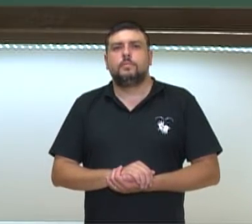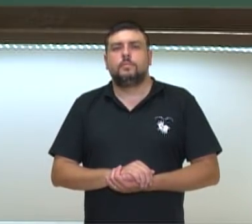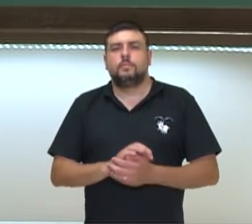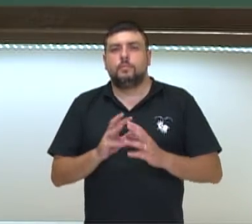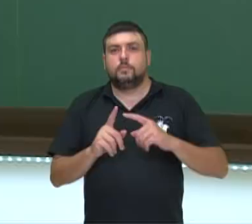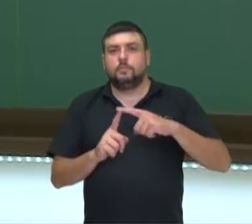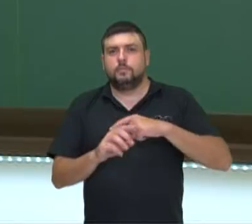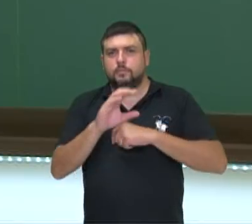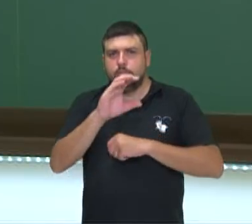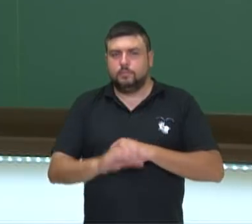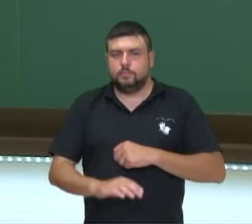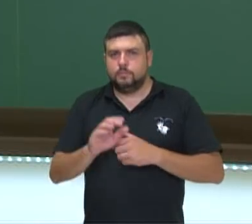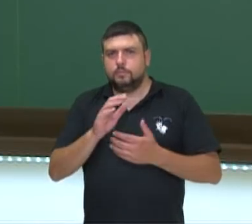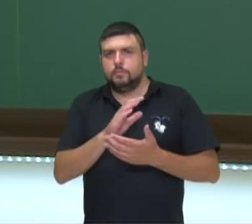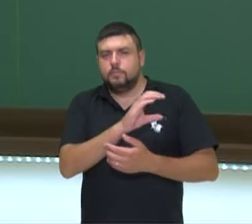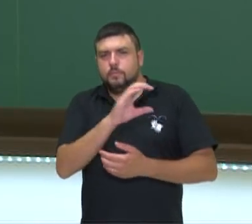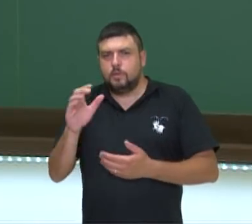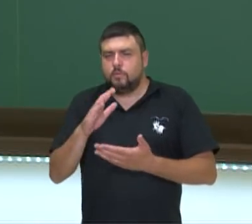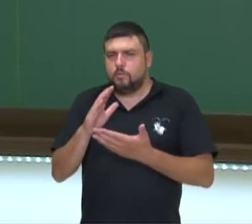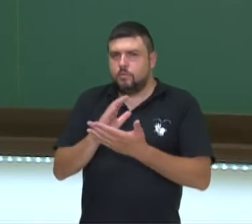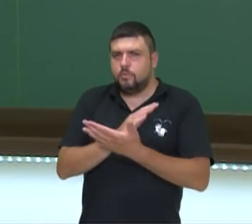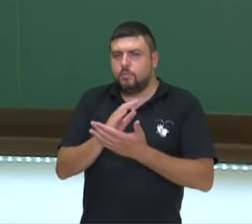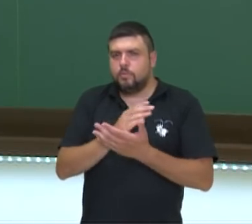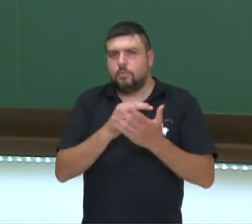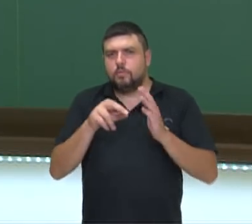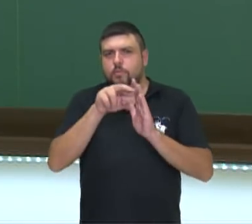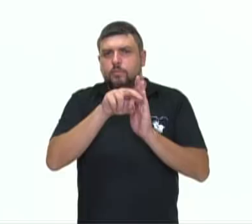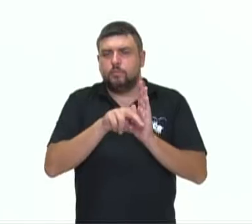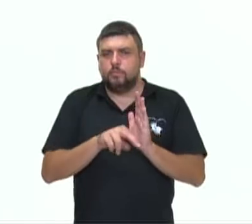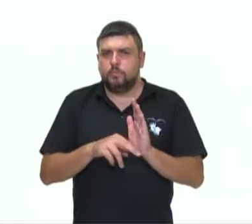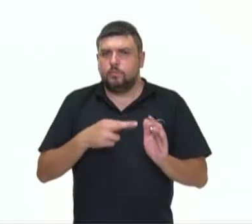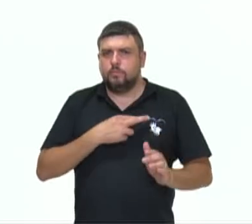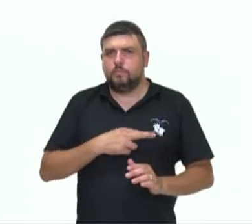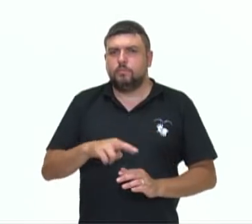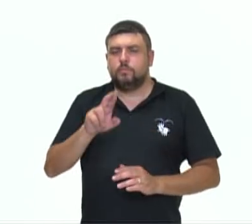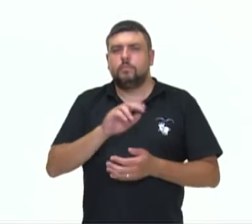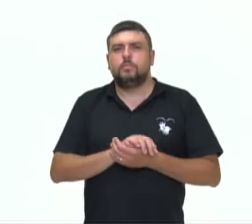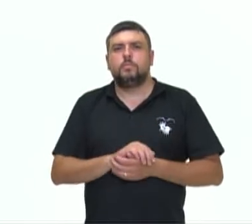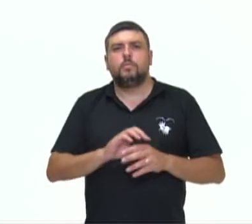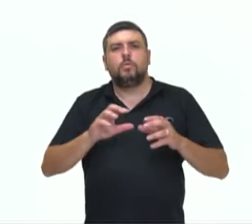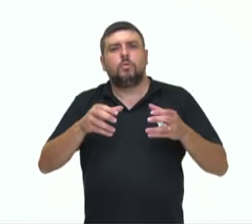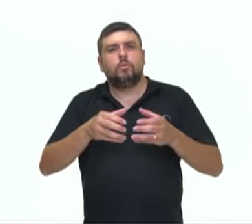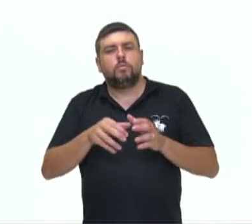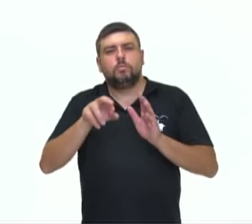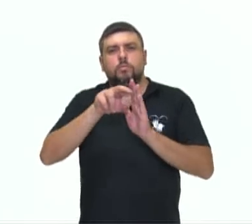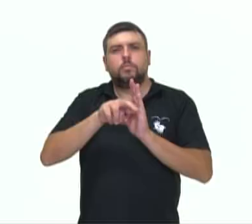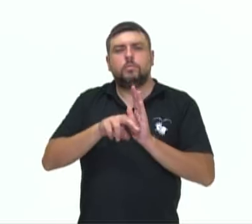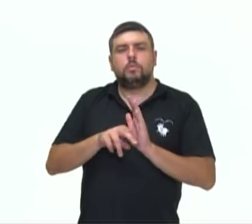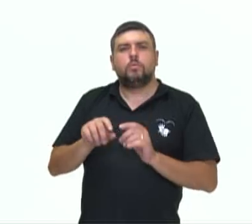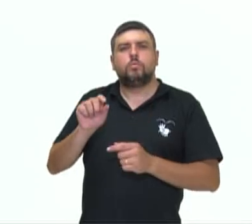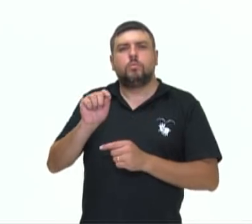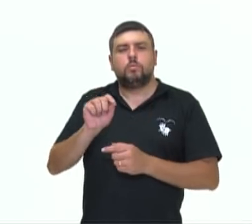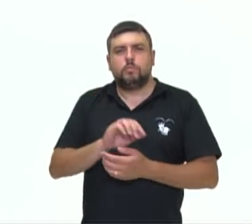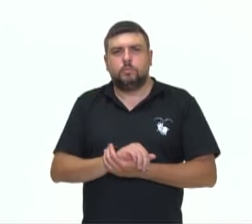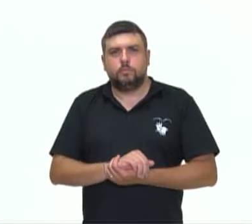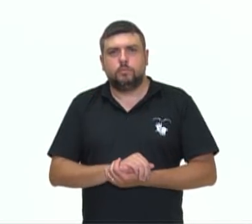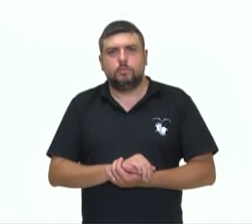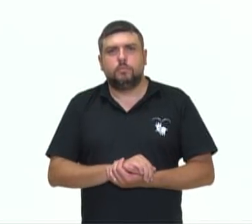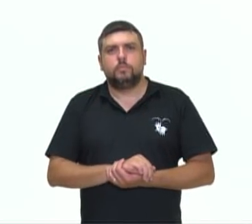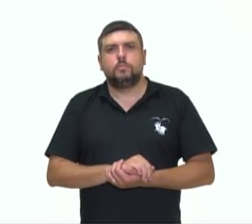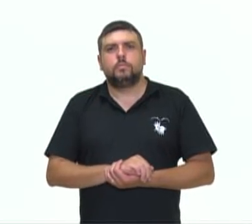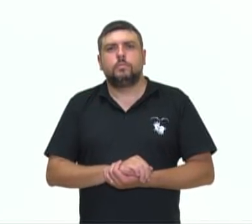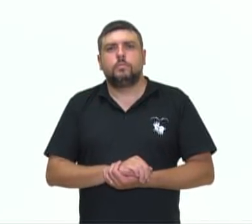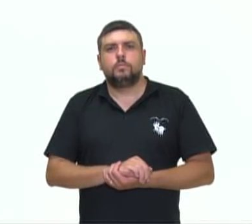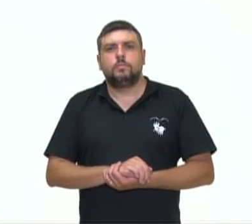rituais religiosos que marcam a sua doutrina e a sua tradição. O conjunto desses rituais chama-se A. Ritos e Rituais Sagrados.